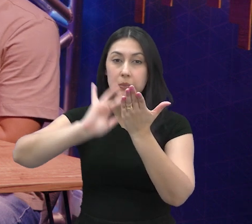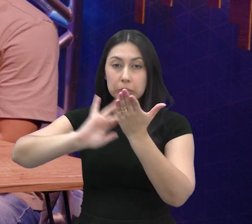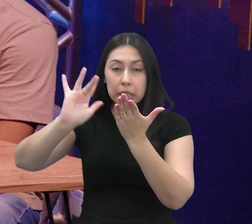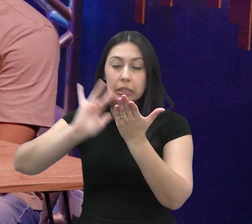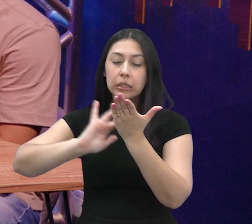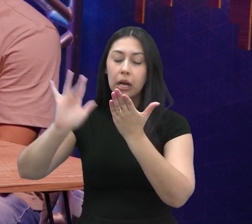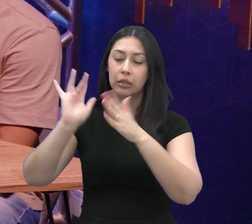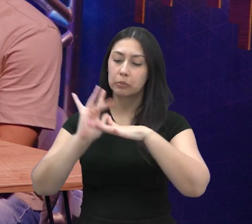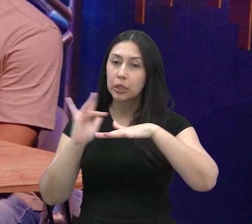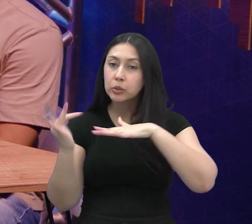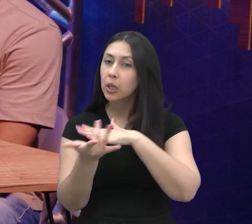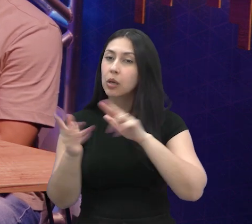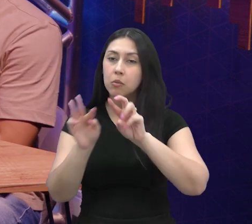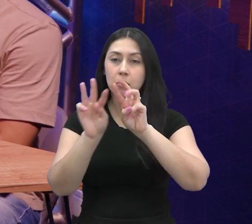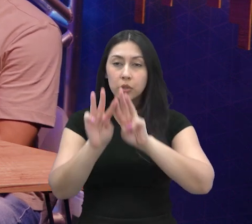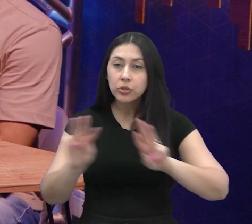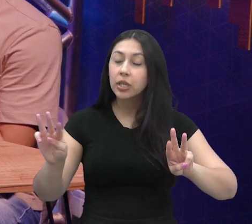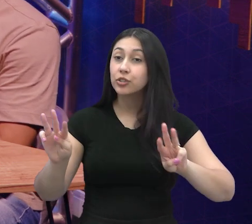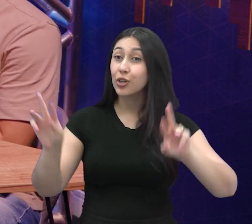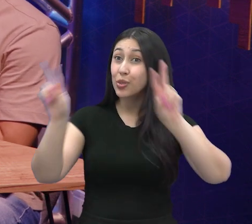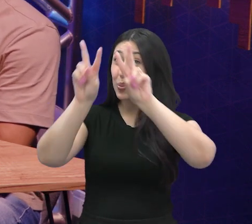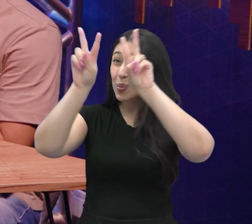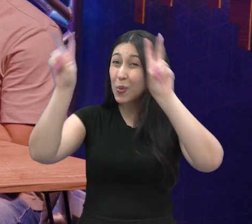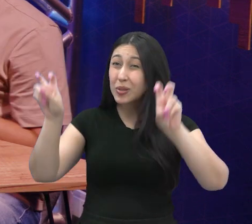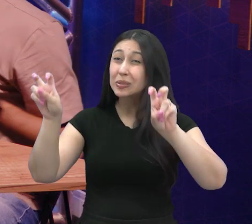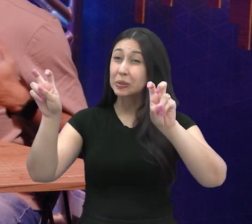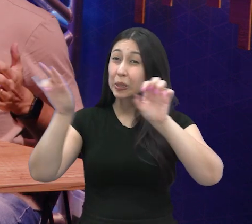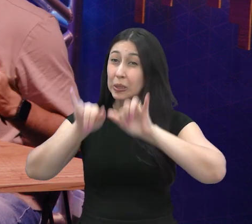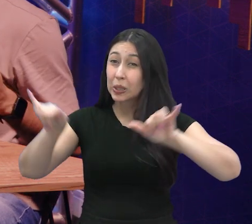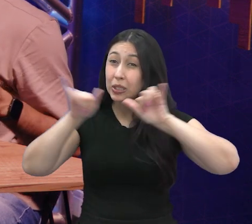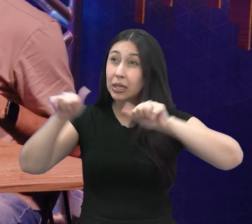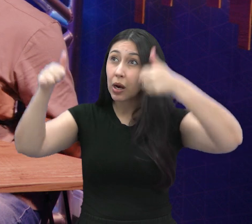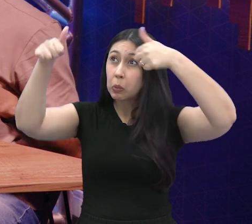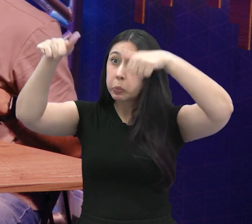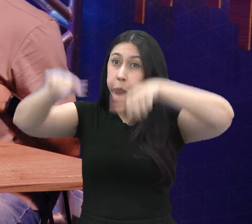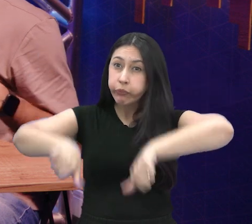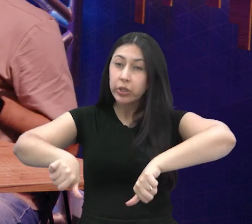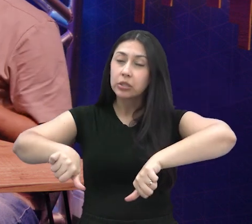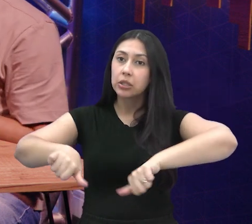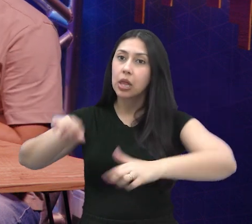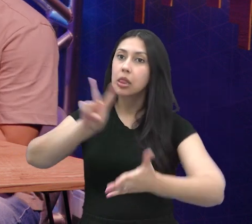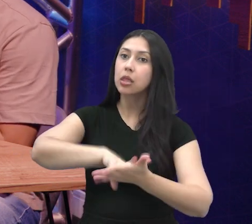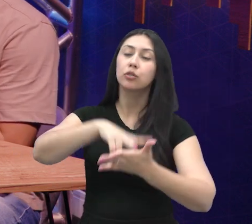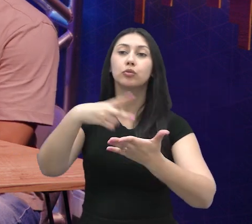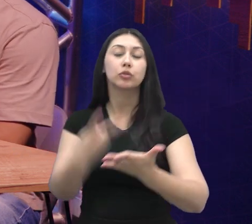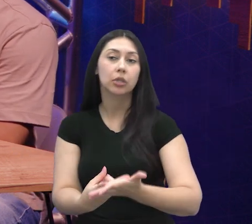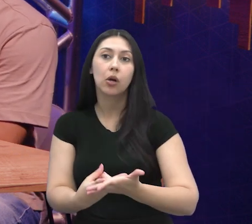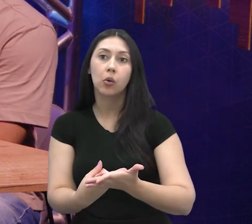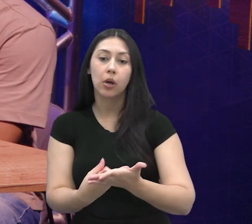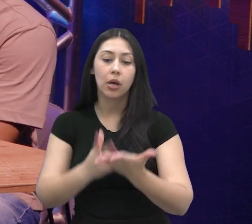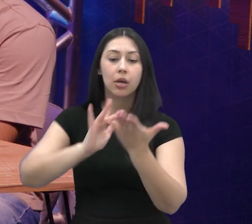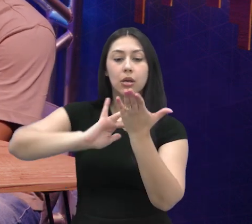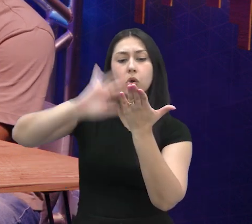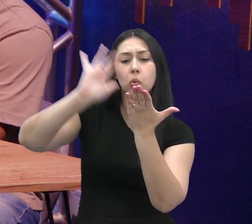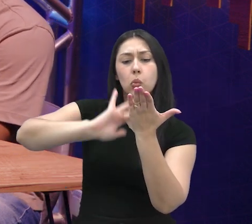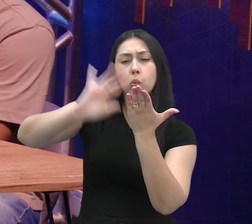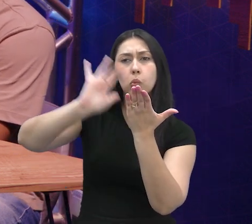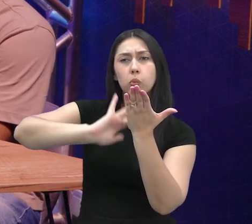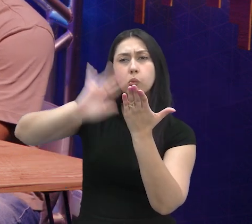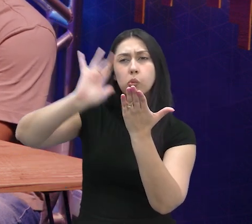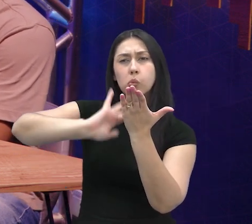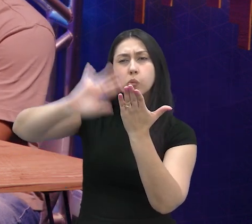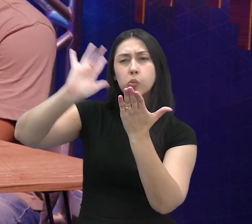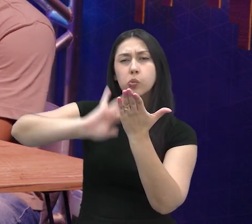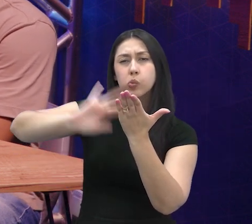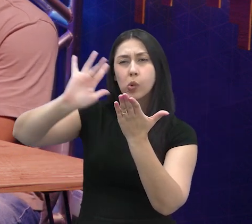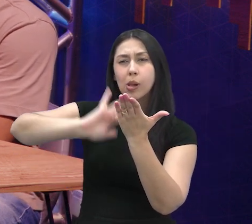social, de um site, de notícias ruins, né? A tradução seria a rolagem, né? Que é